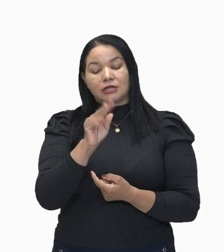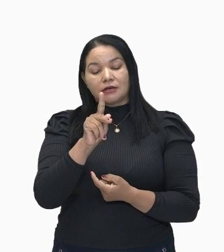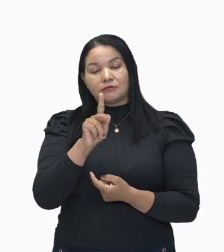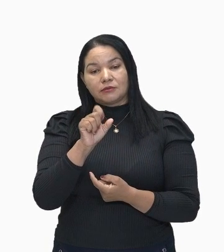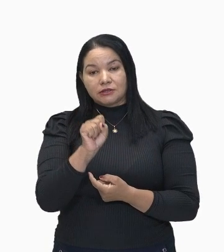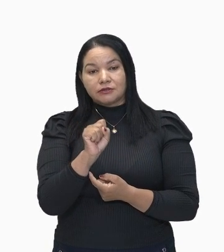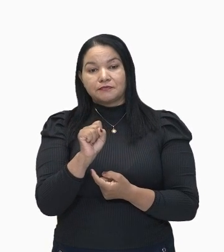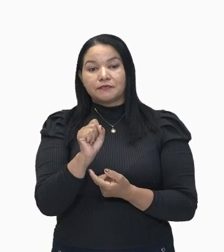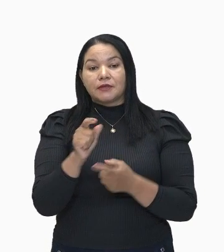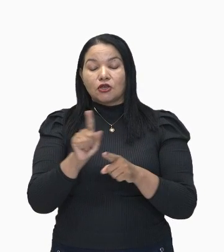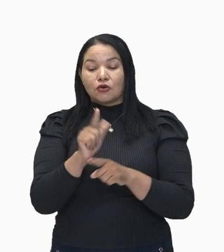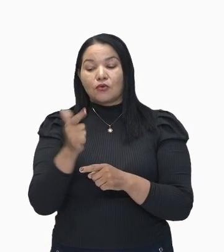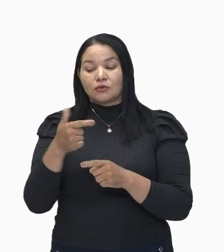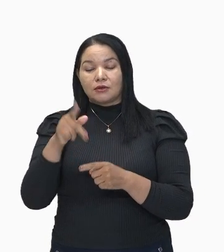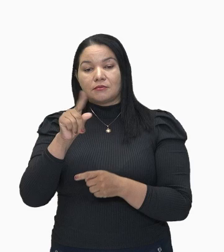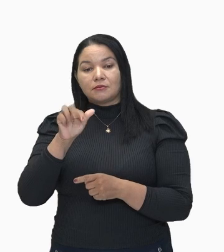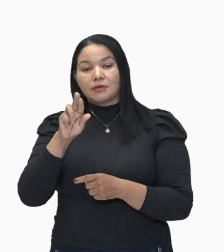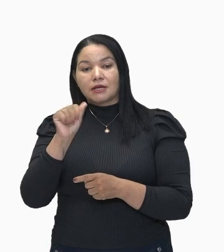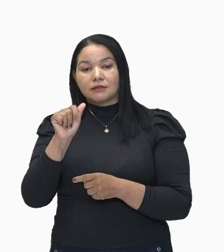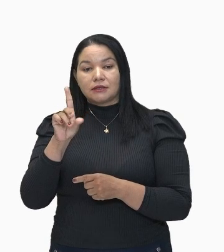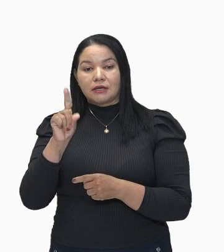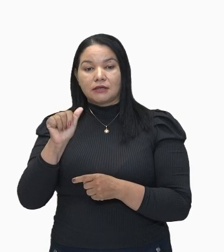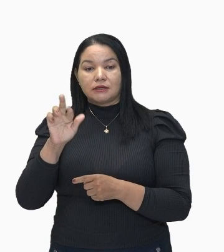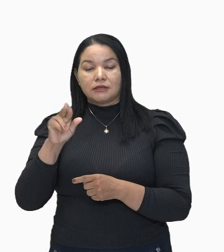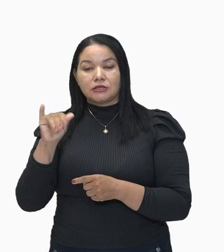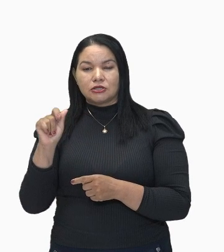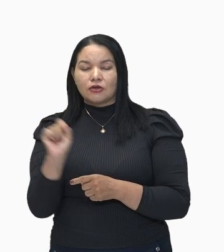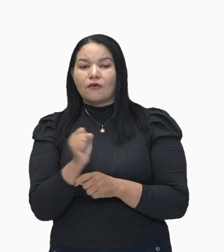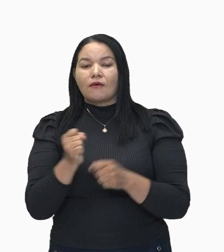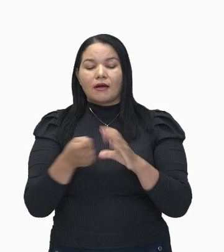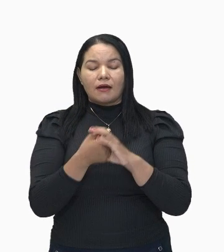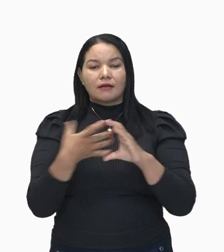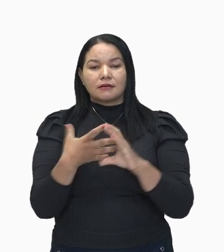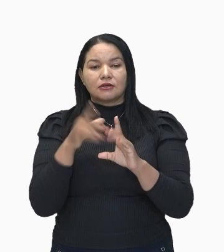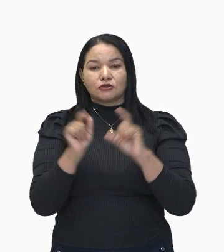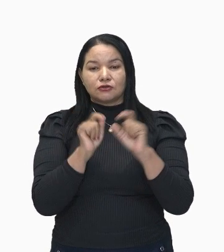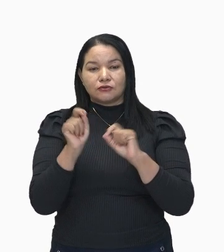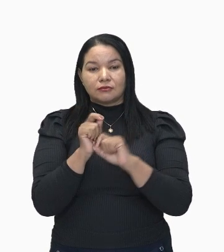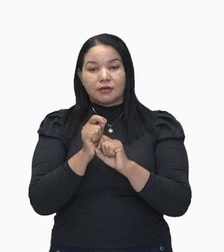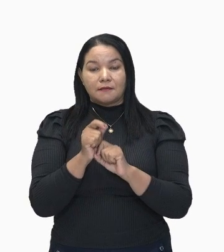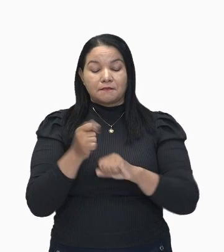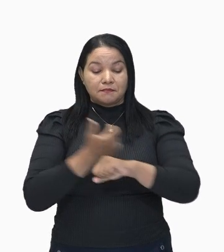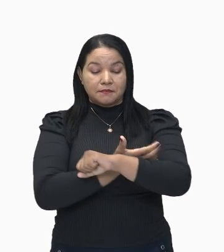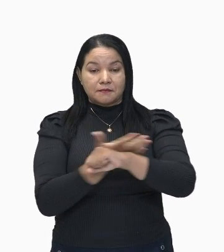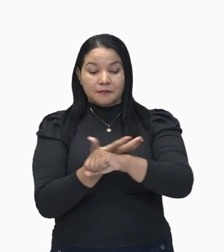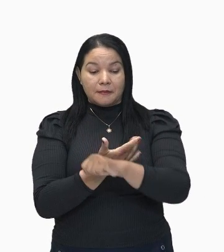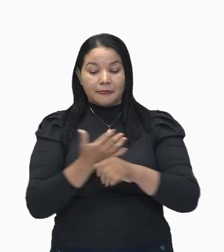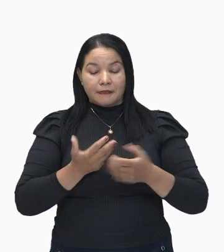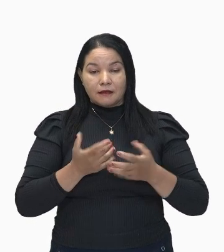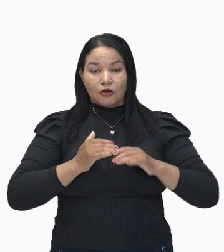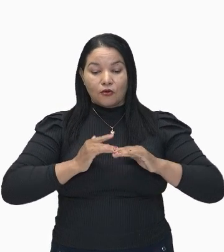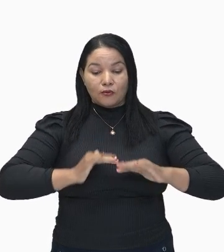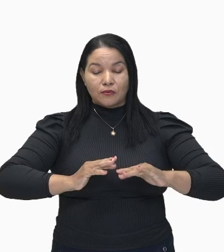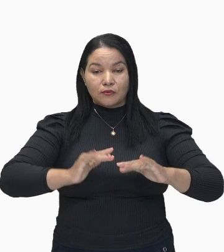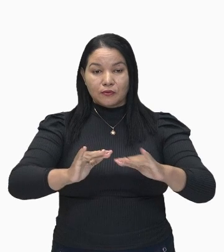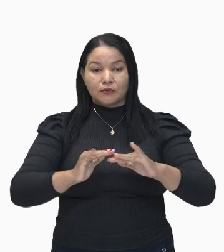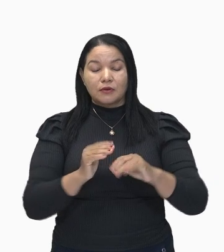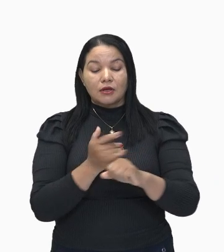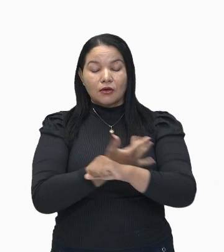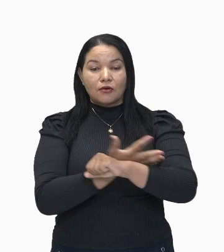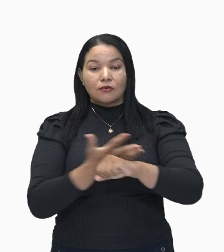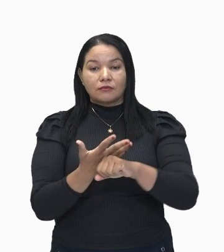e pradarias, gente, as vegetações, elas vão ser caracterizadas ali por ser rasteiras, vão estar presentes nas áreas de